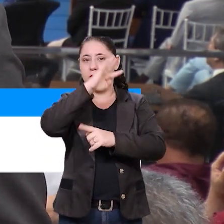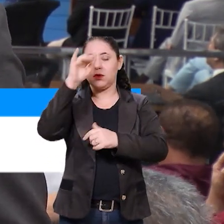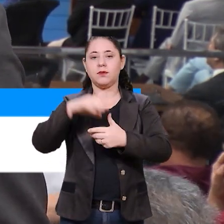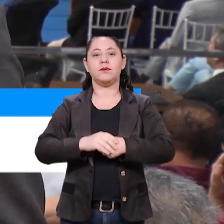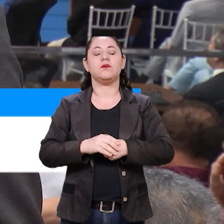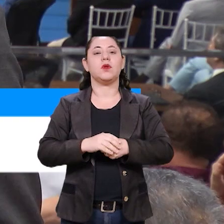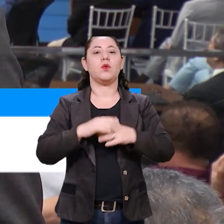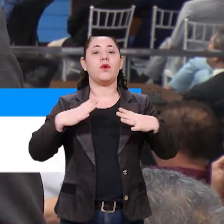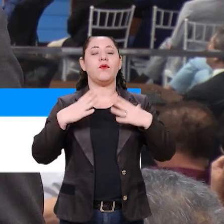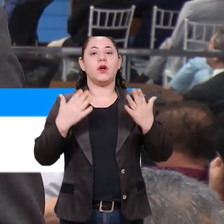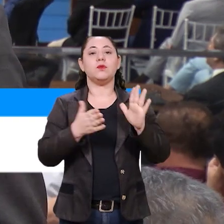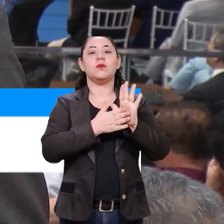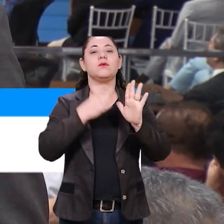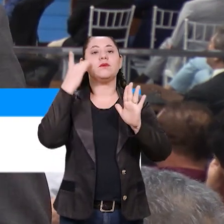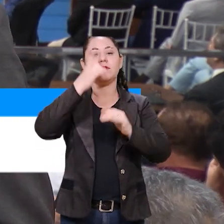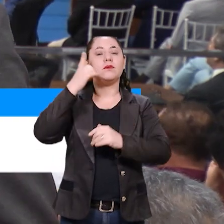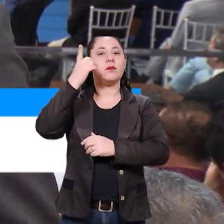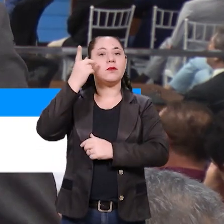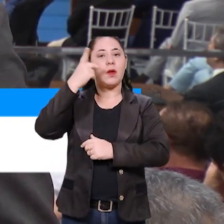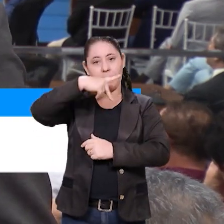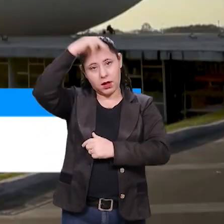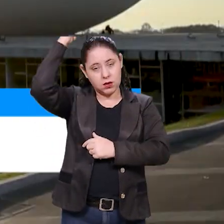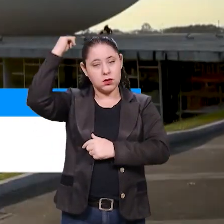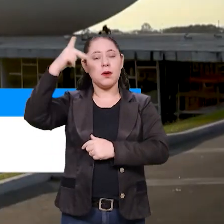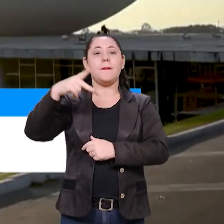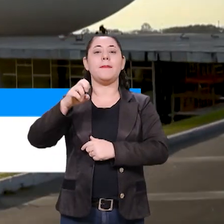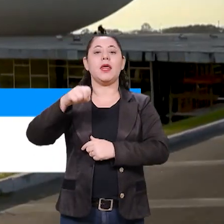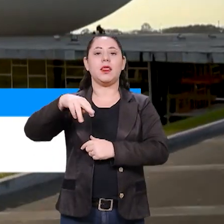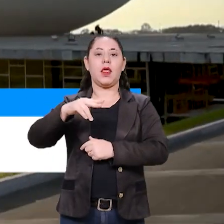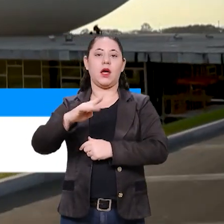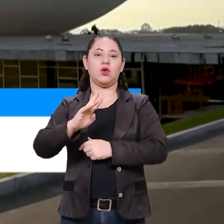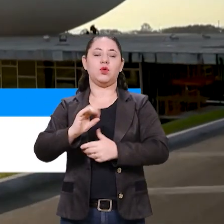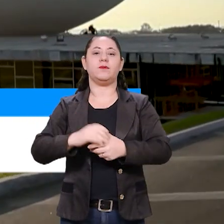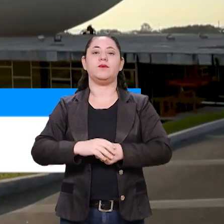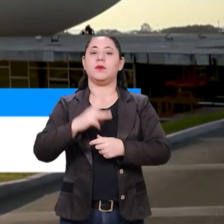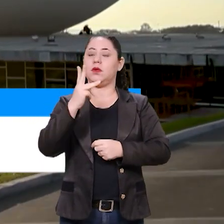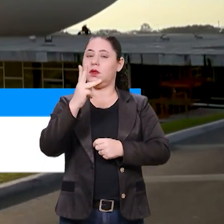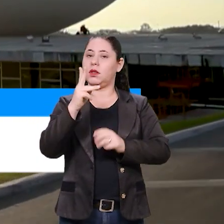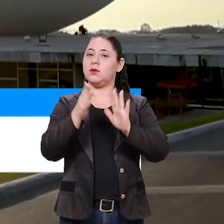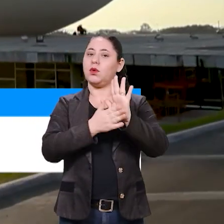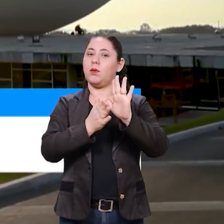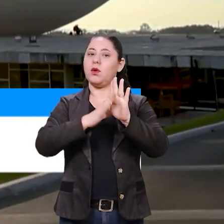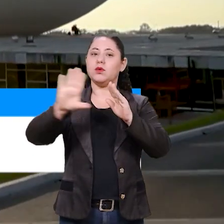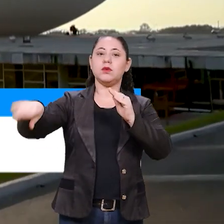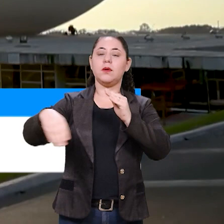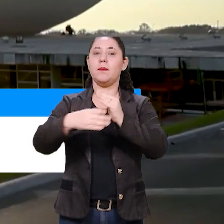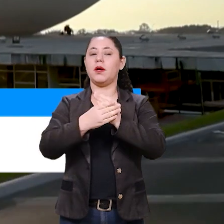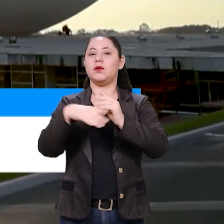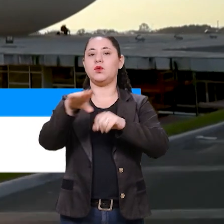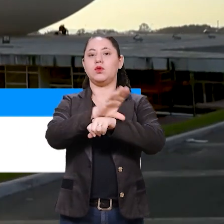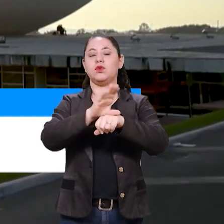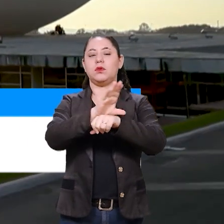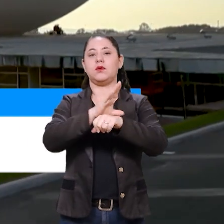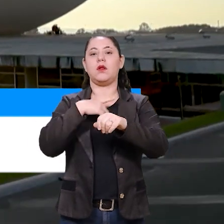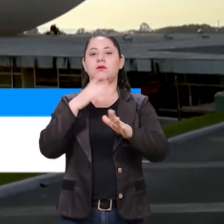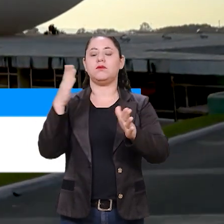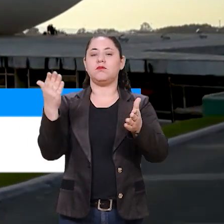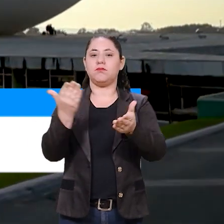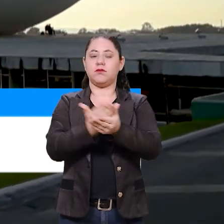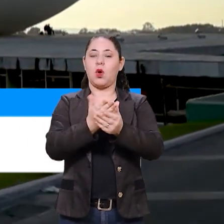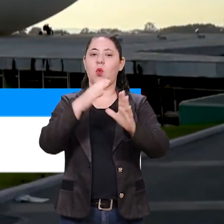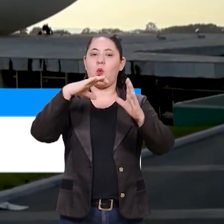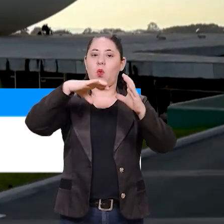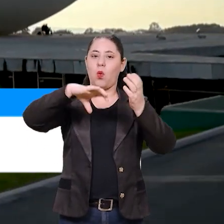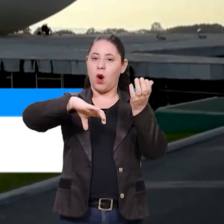pelos deputados Paulo Correia e Pedro Ossian Neto. 3 propostas de emenda à Constituição tramitam no Congresso Nacional